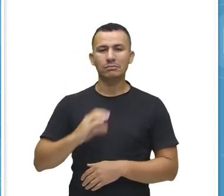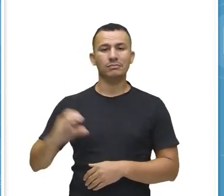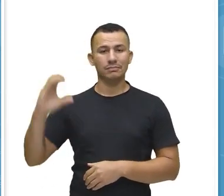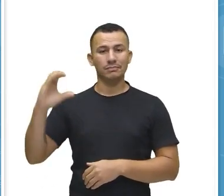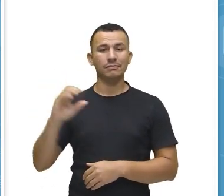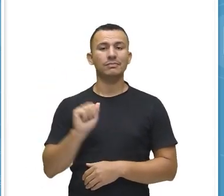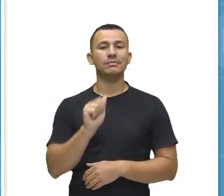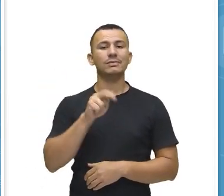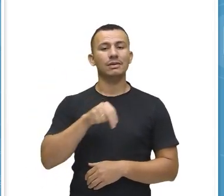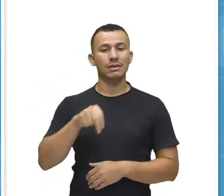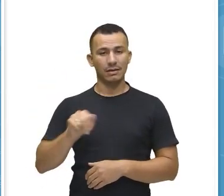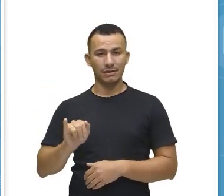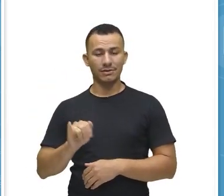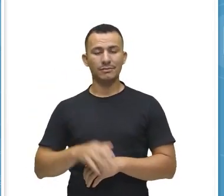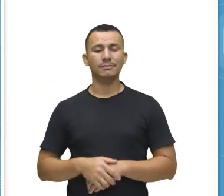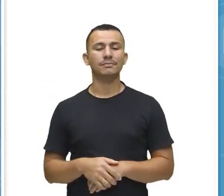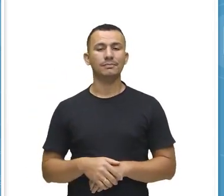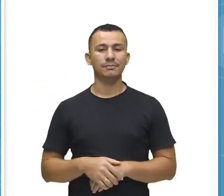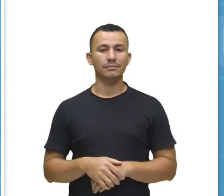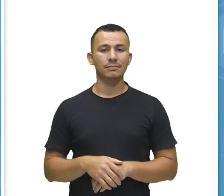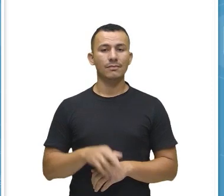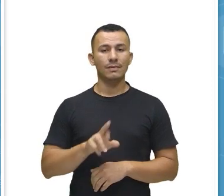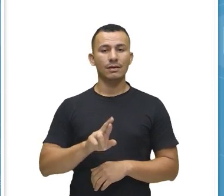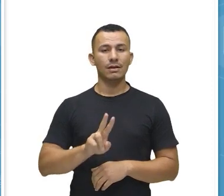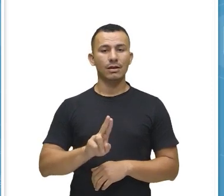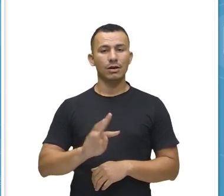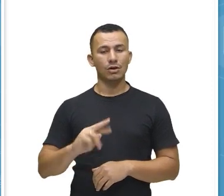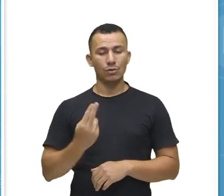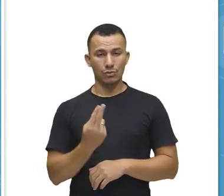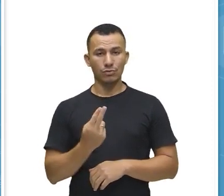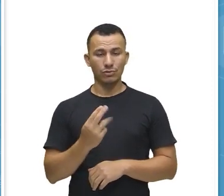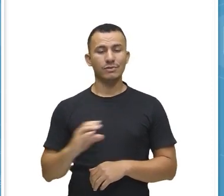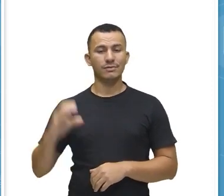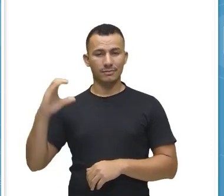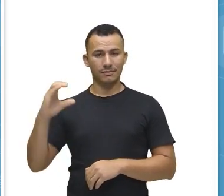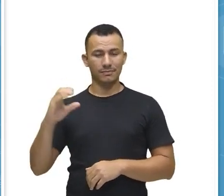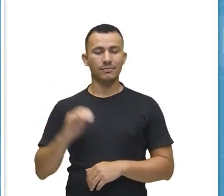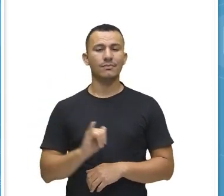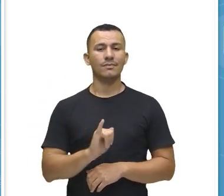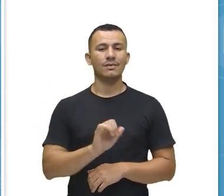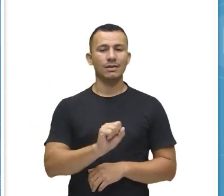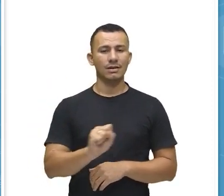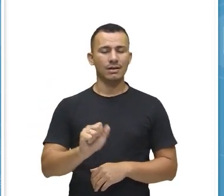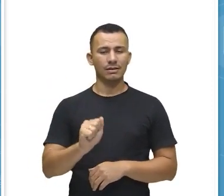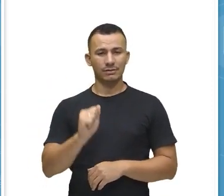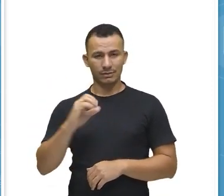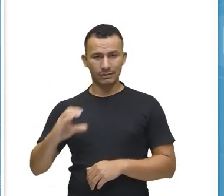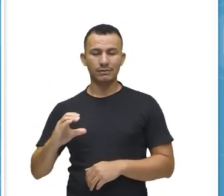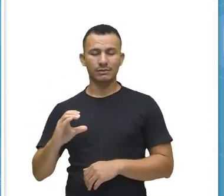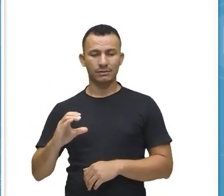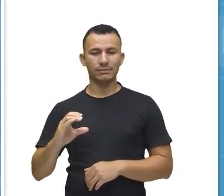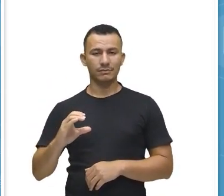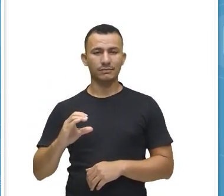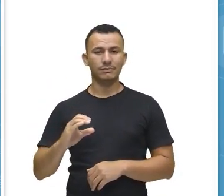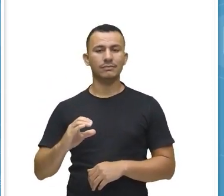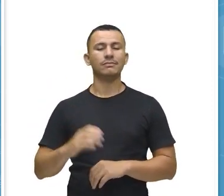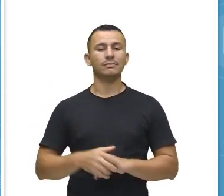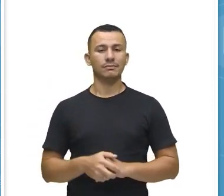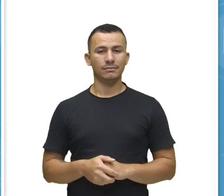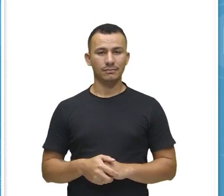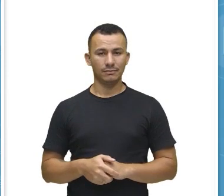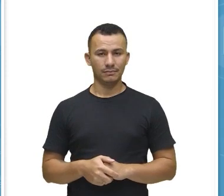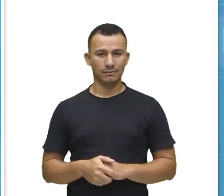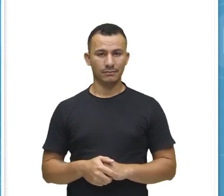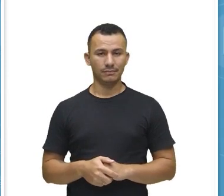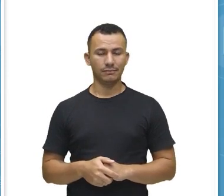Anne. C de concordo também, disse a Ruth. Isaac, olha o Isaac também, Escola Almirante Ernesto,